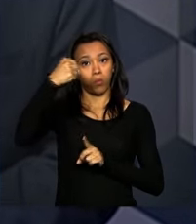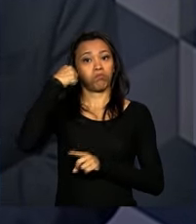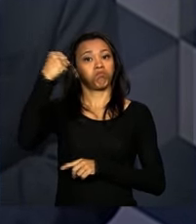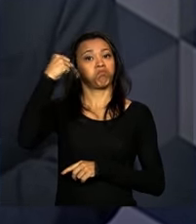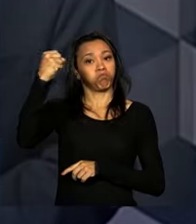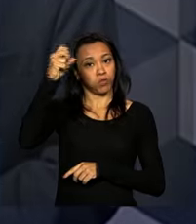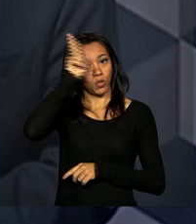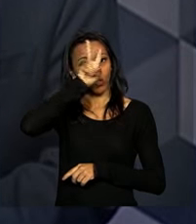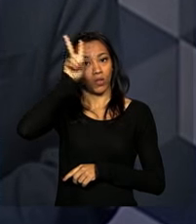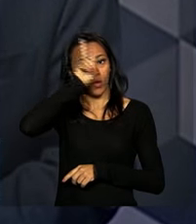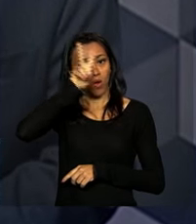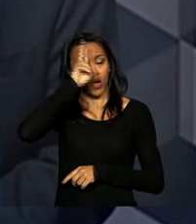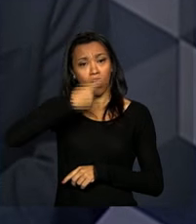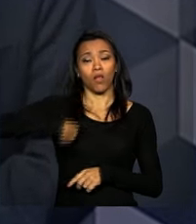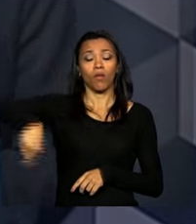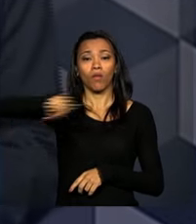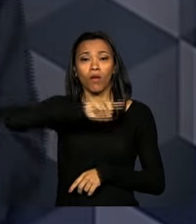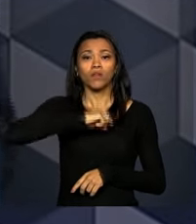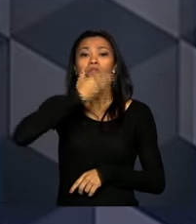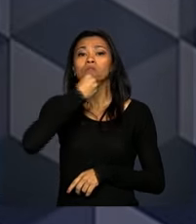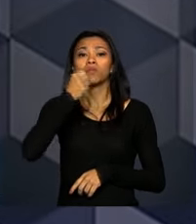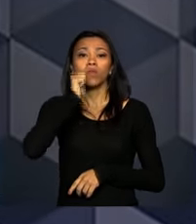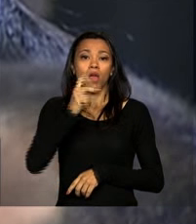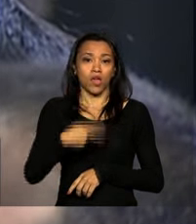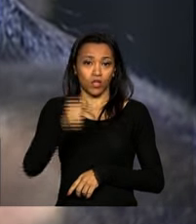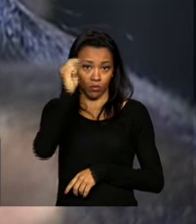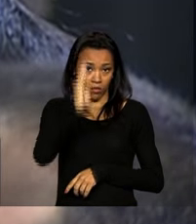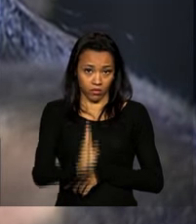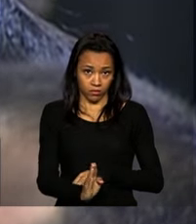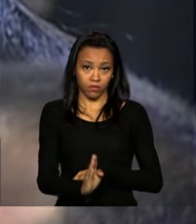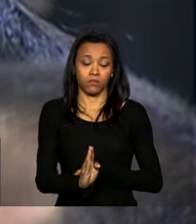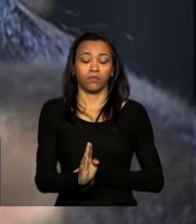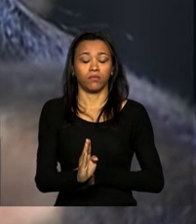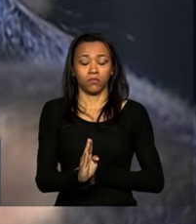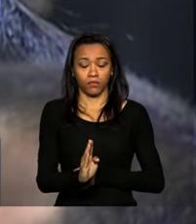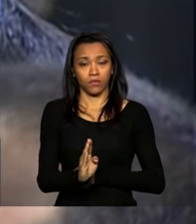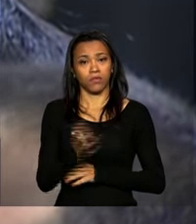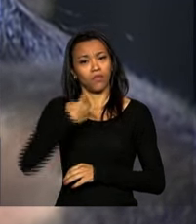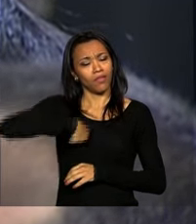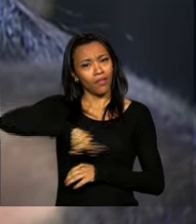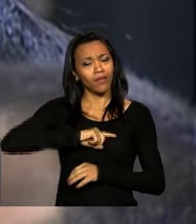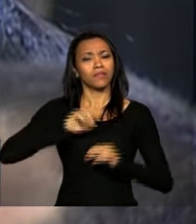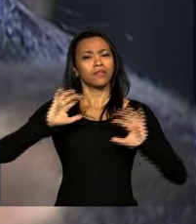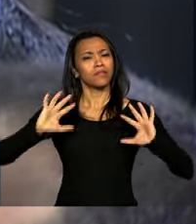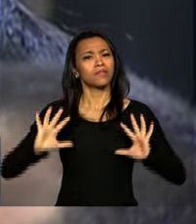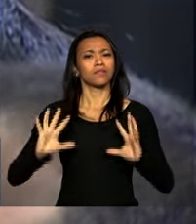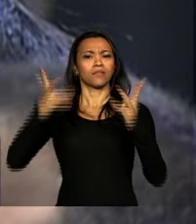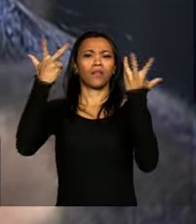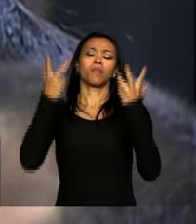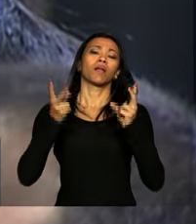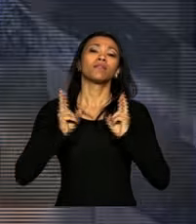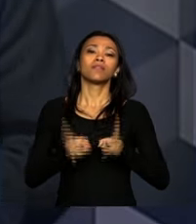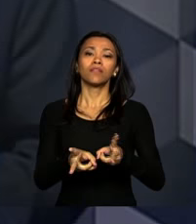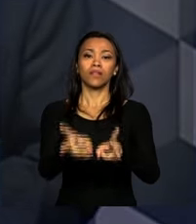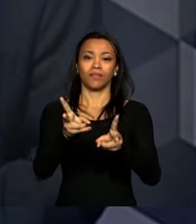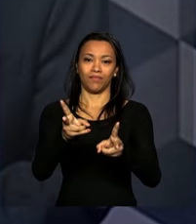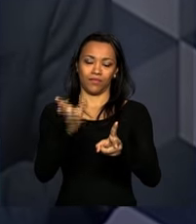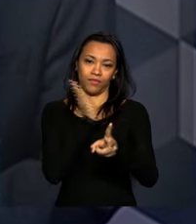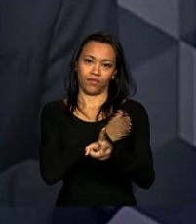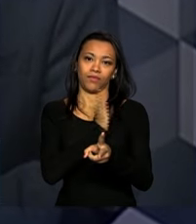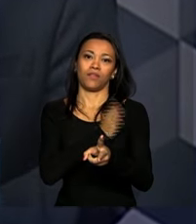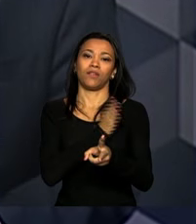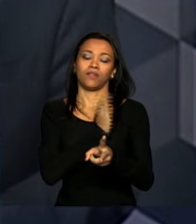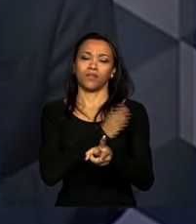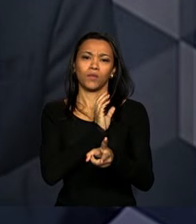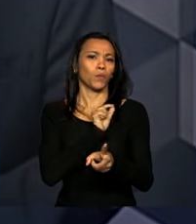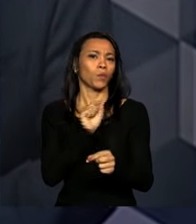nós, brasileiras, brasileiros, patriotas, devemos celebrar sempre nos nossos corações.